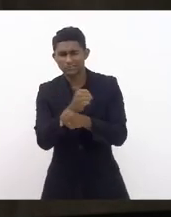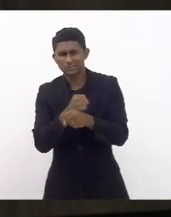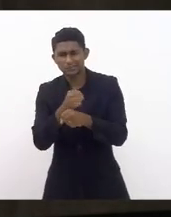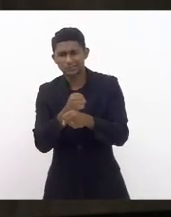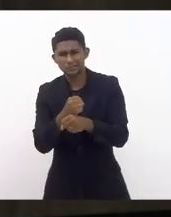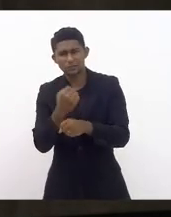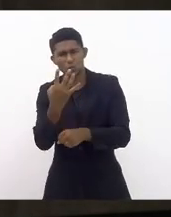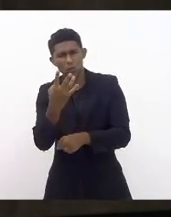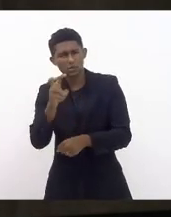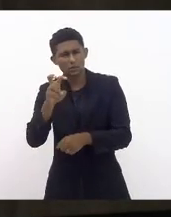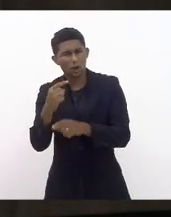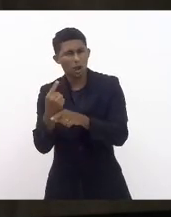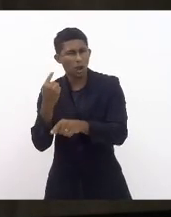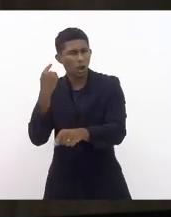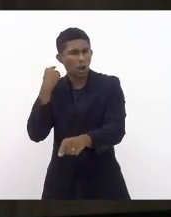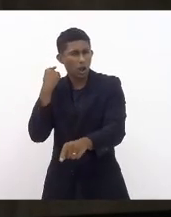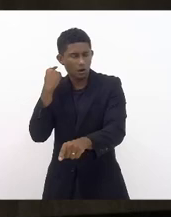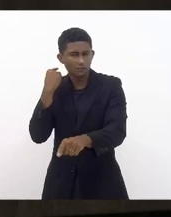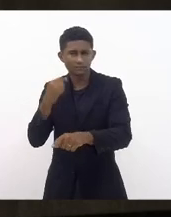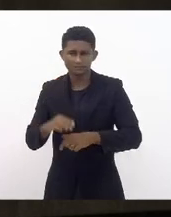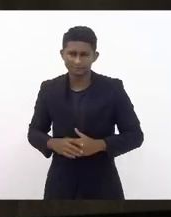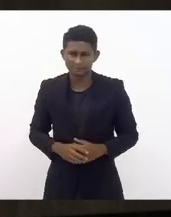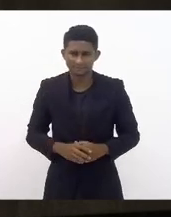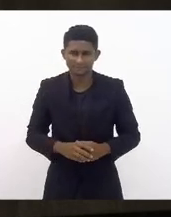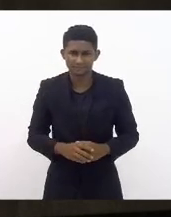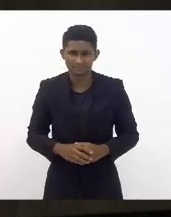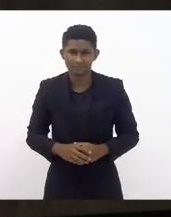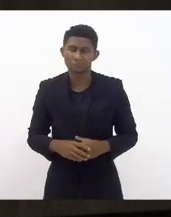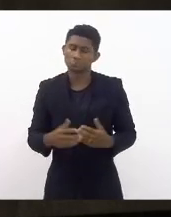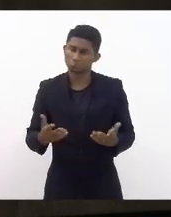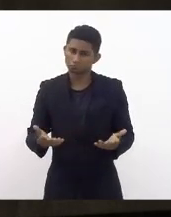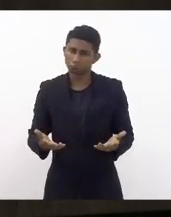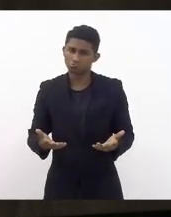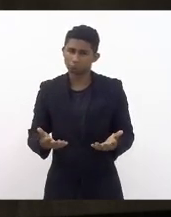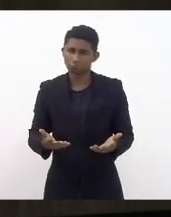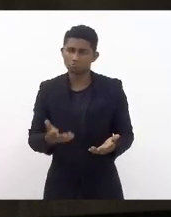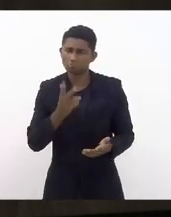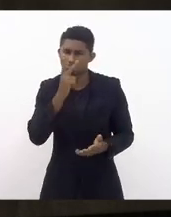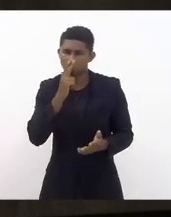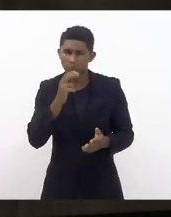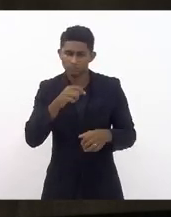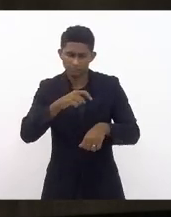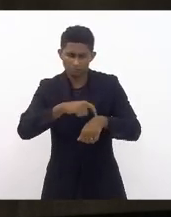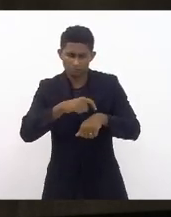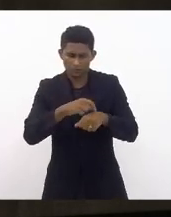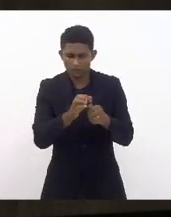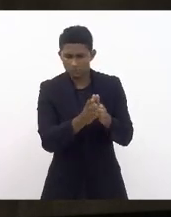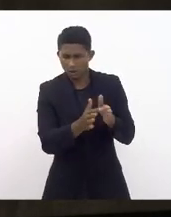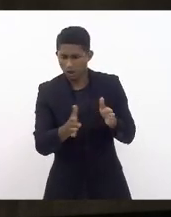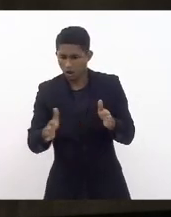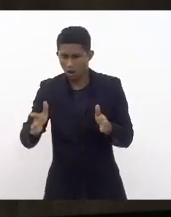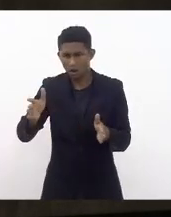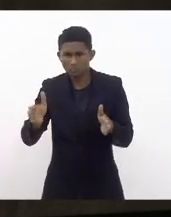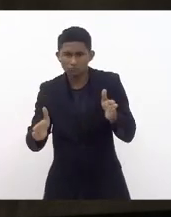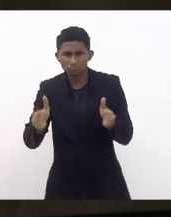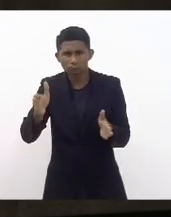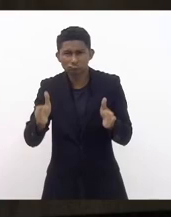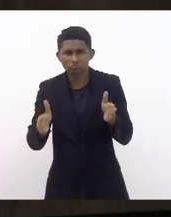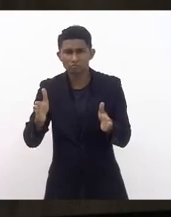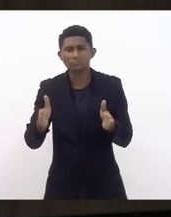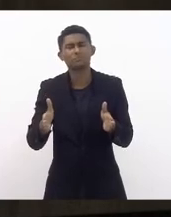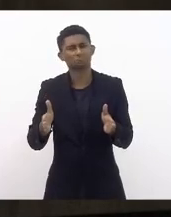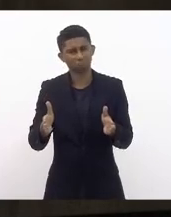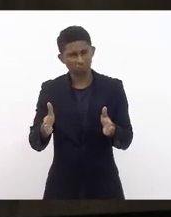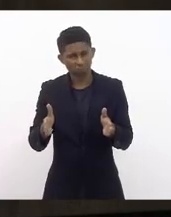4, 5 anos, talvez tenham configurado o período, Rejane, de maior